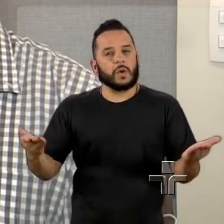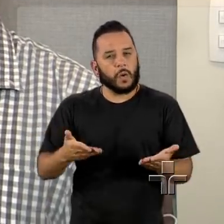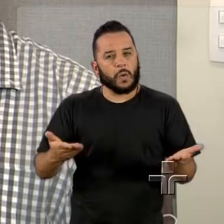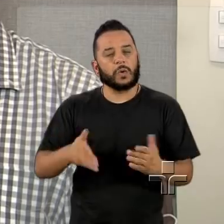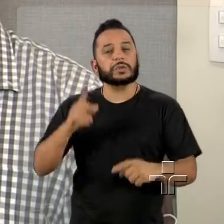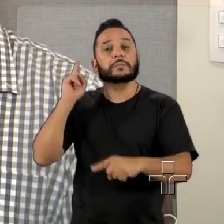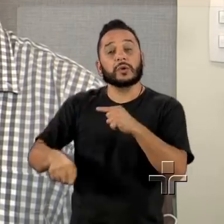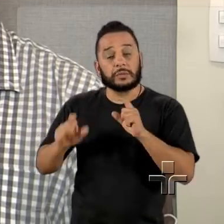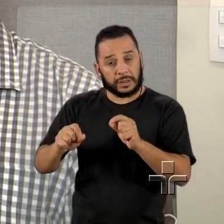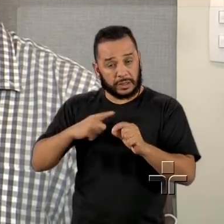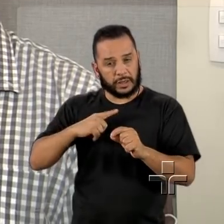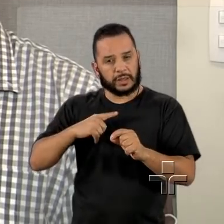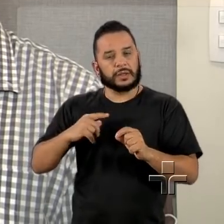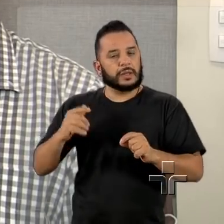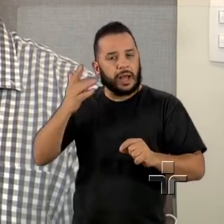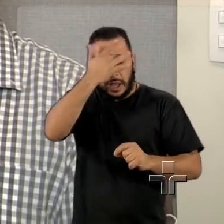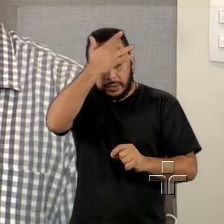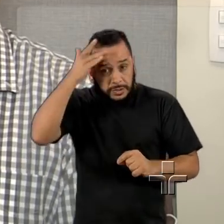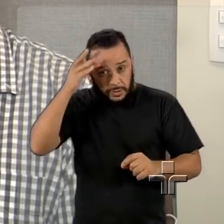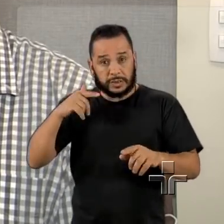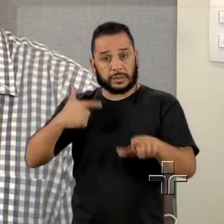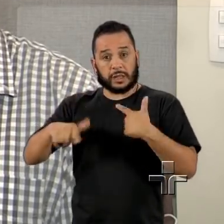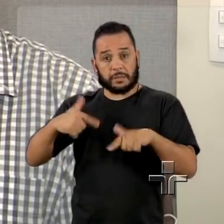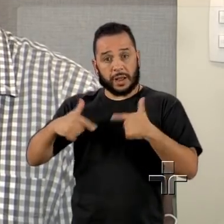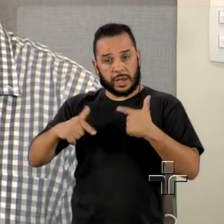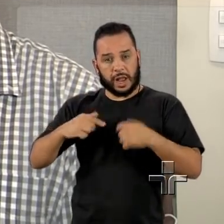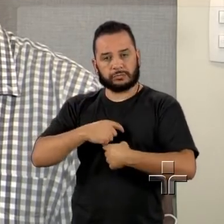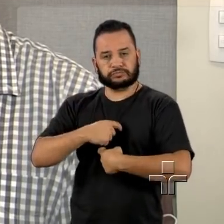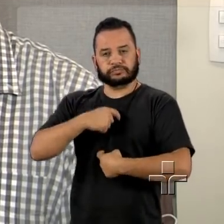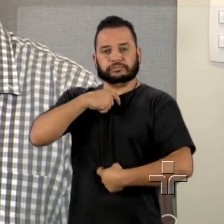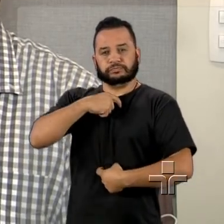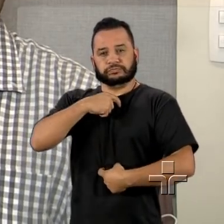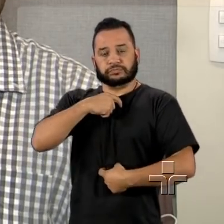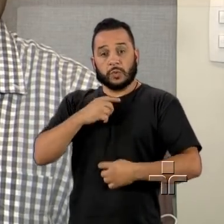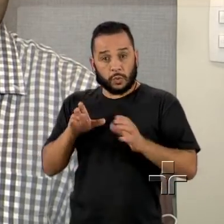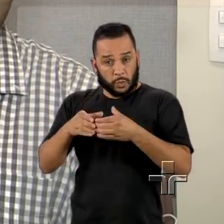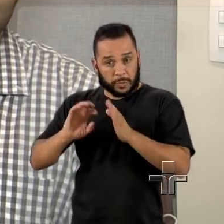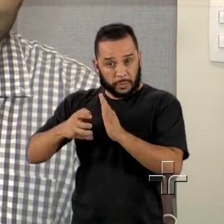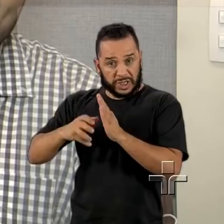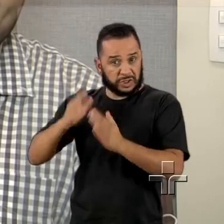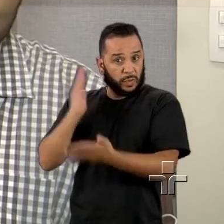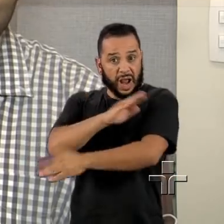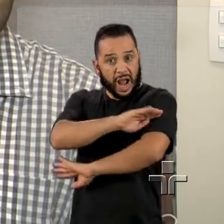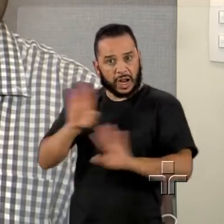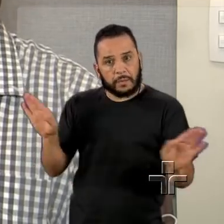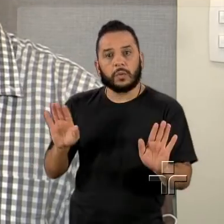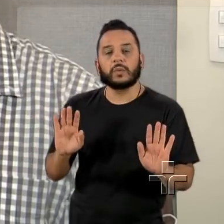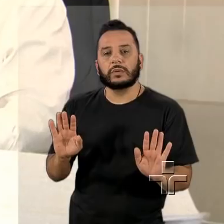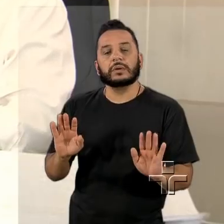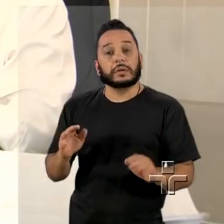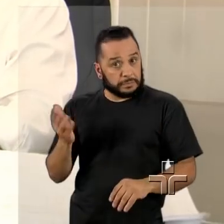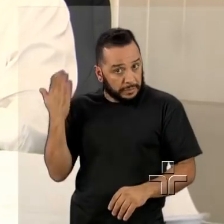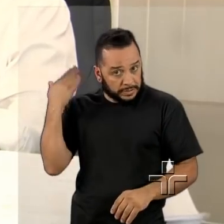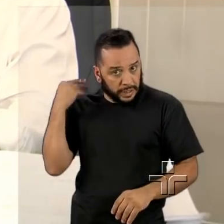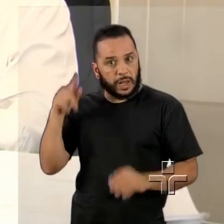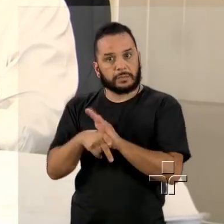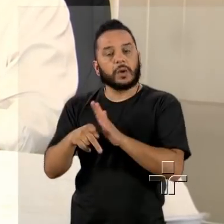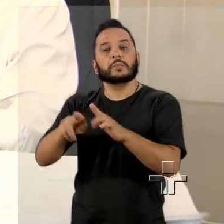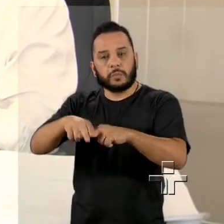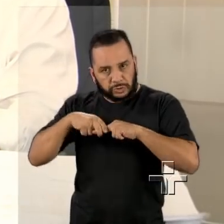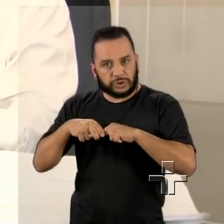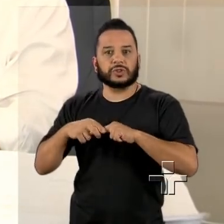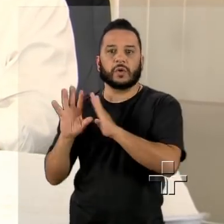do ano passado, por exemplo, foi de quase 270 bilhões de reais. Tudo isso agravado pelo baixo desempenho do setor público.